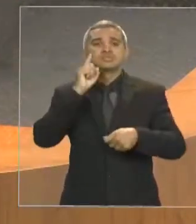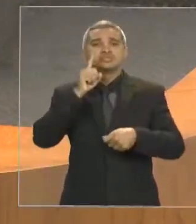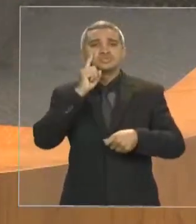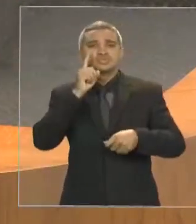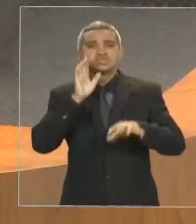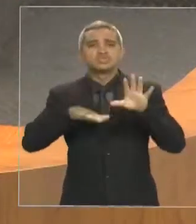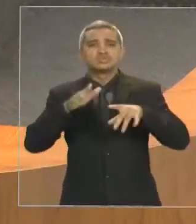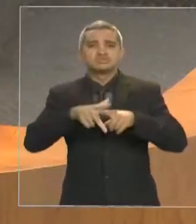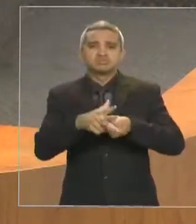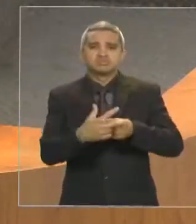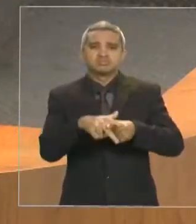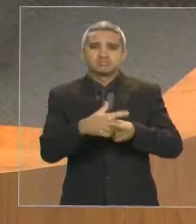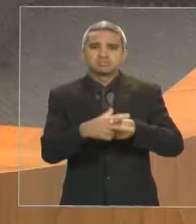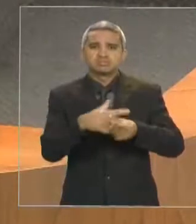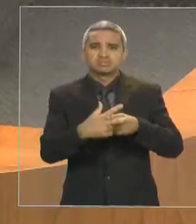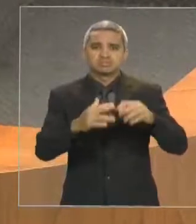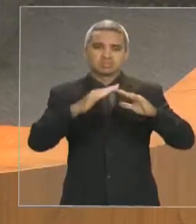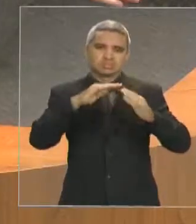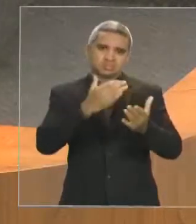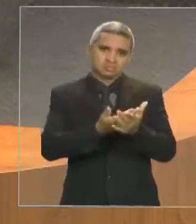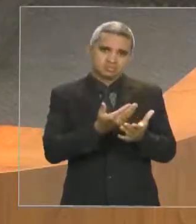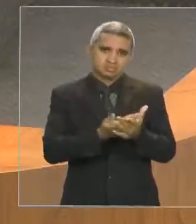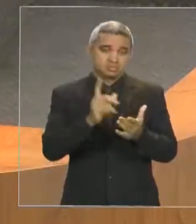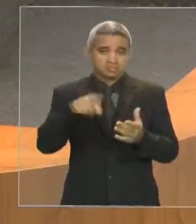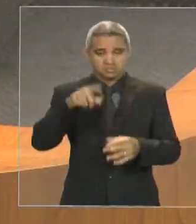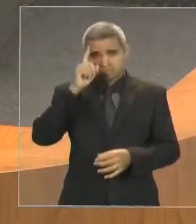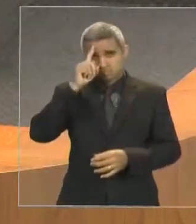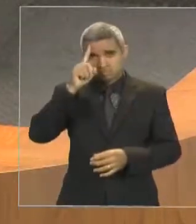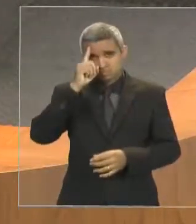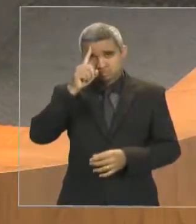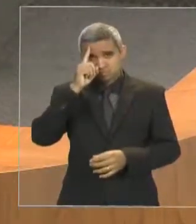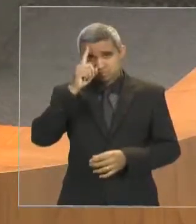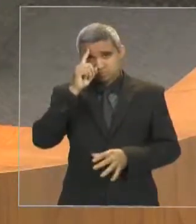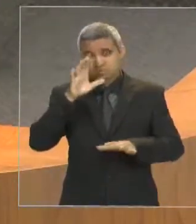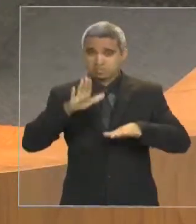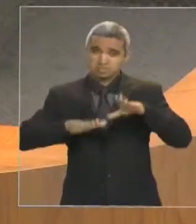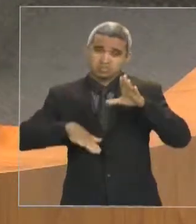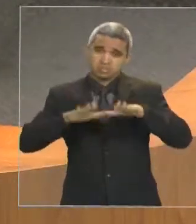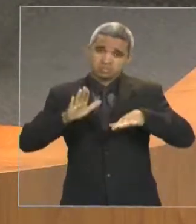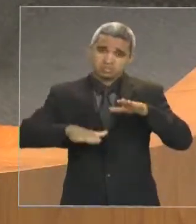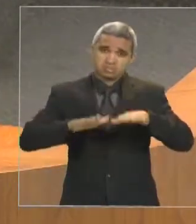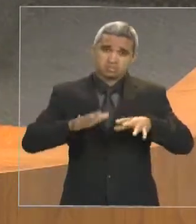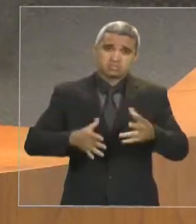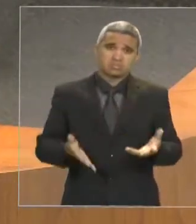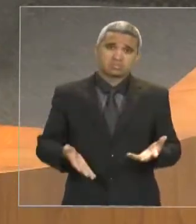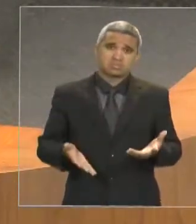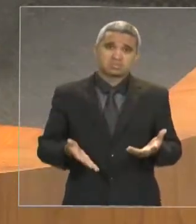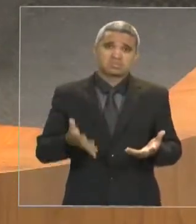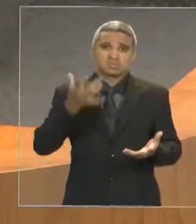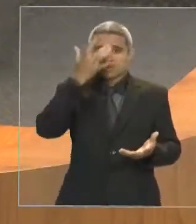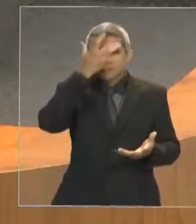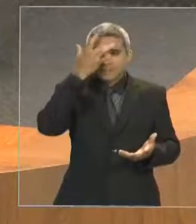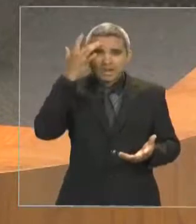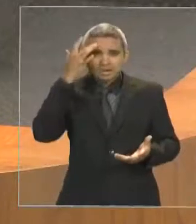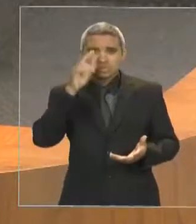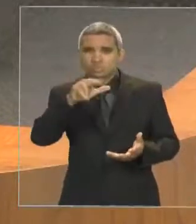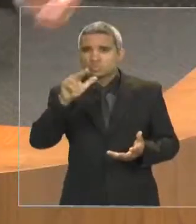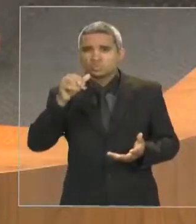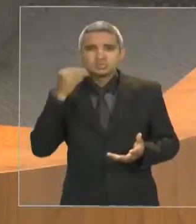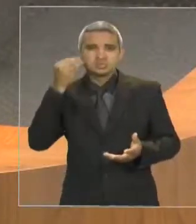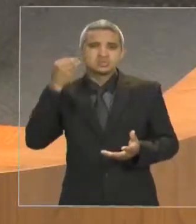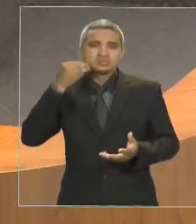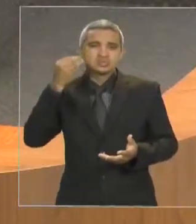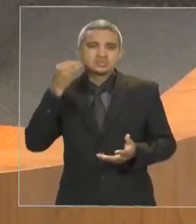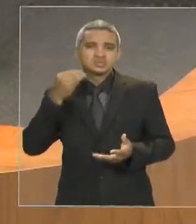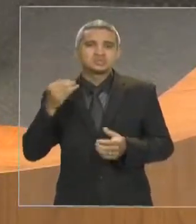é uma goteira que tem, isso é obrigação, é o dia a dia. Muitas vezes, pessoas ainda não ocuparam cargos públicos e